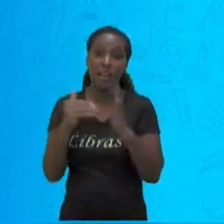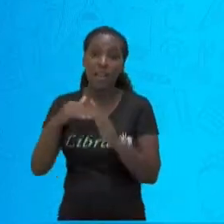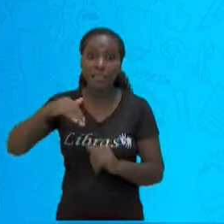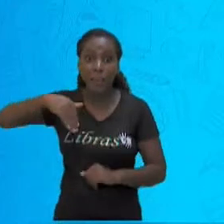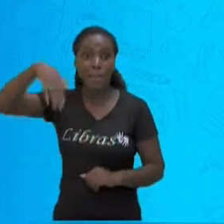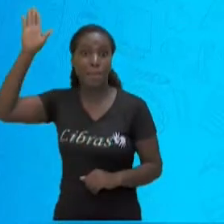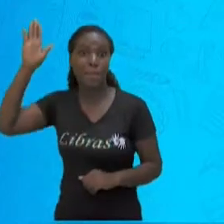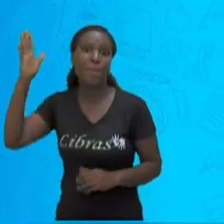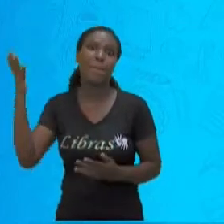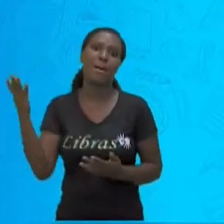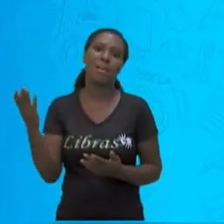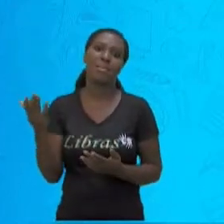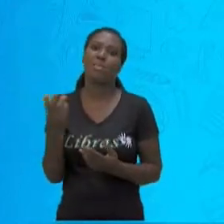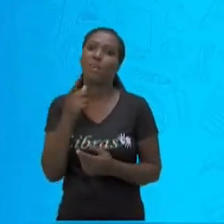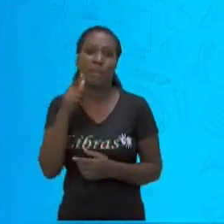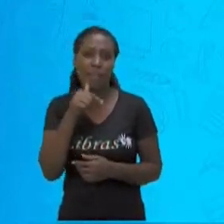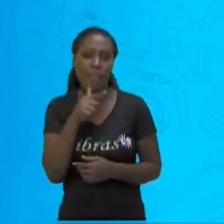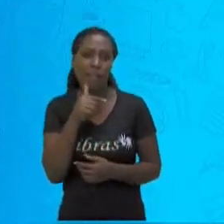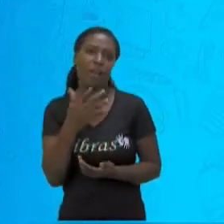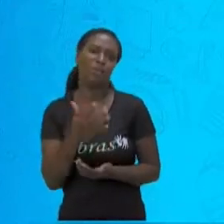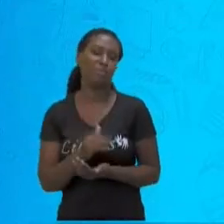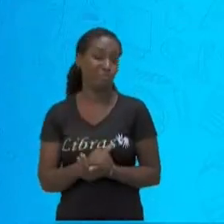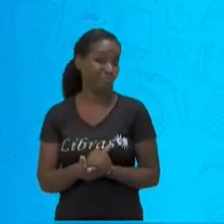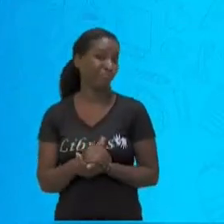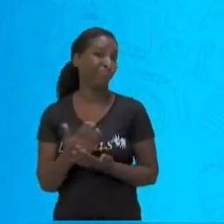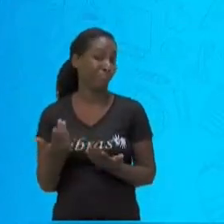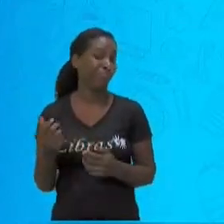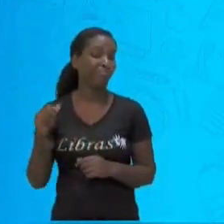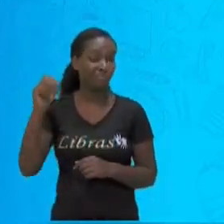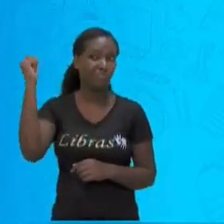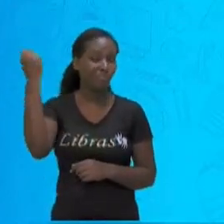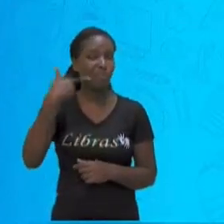pouco você vai ver ele na nossa aula, ok? Então,